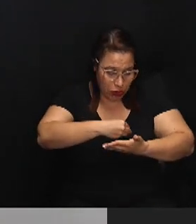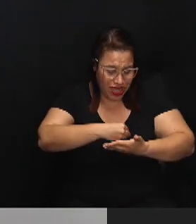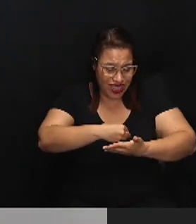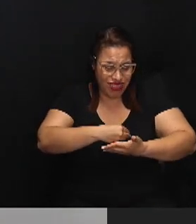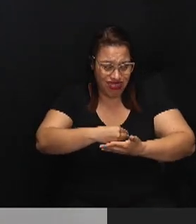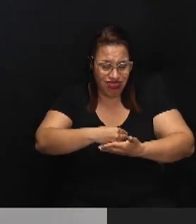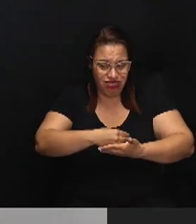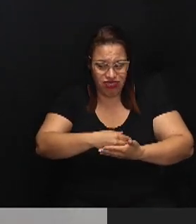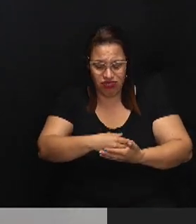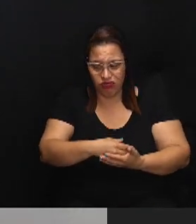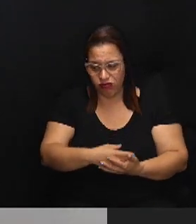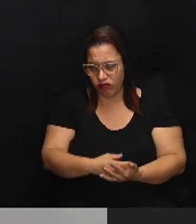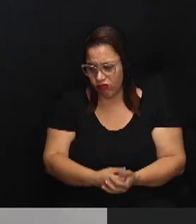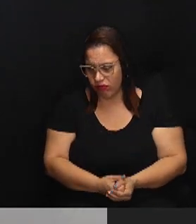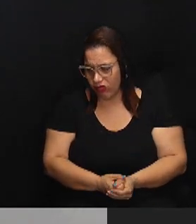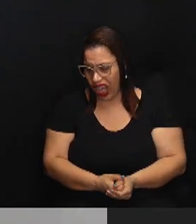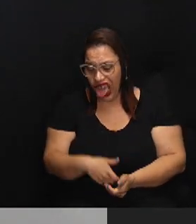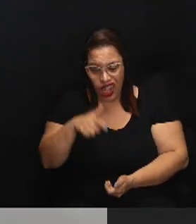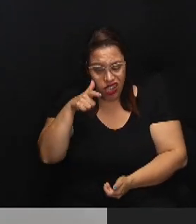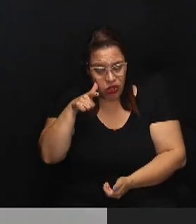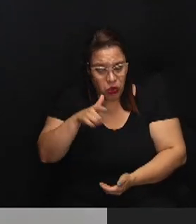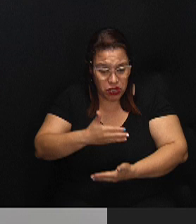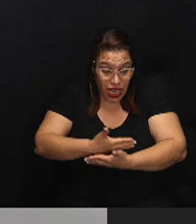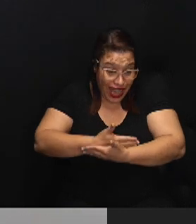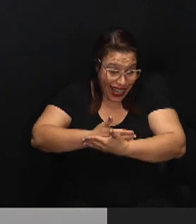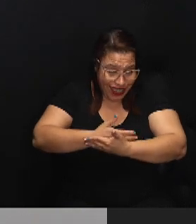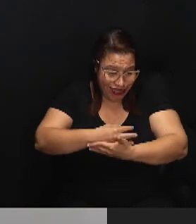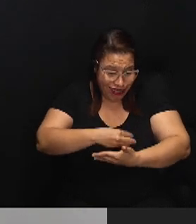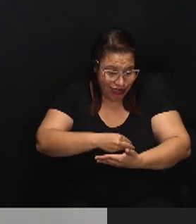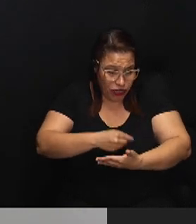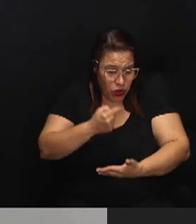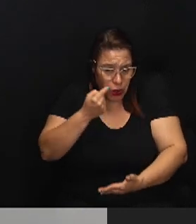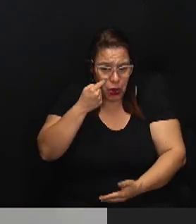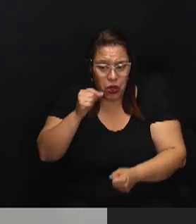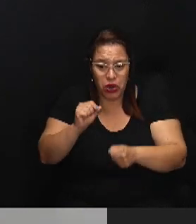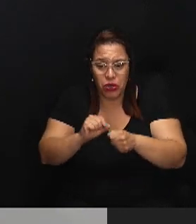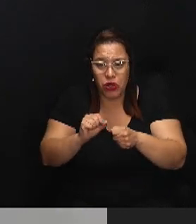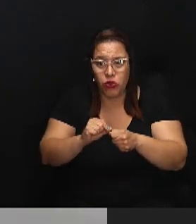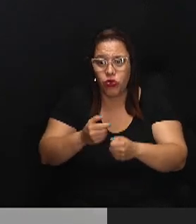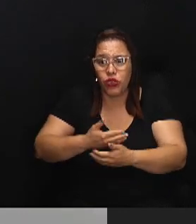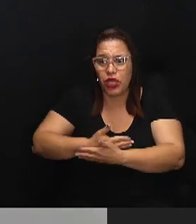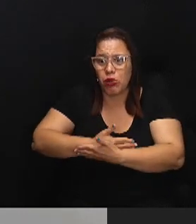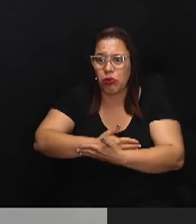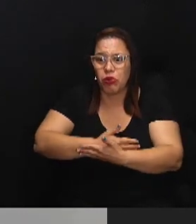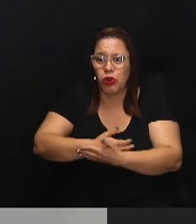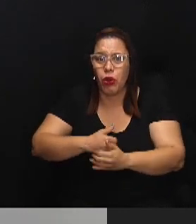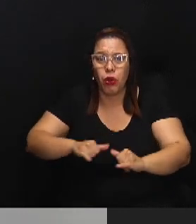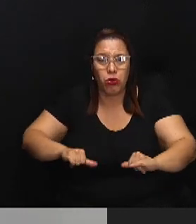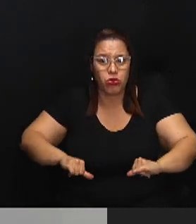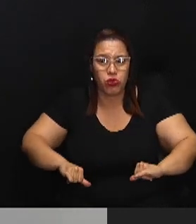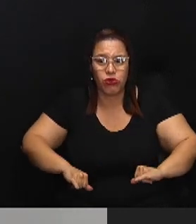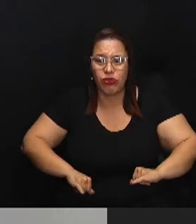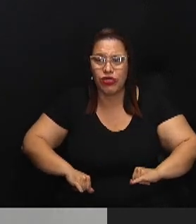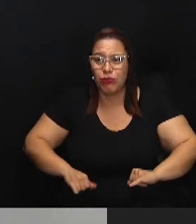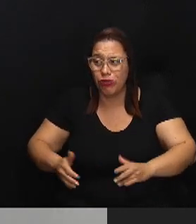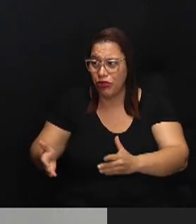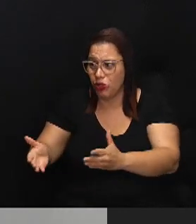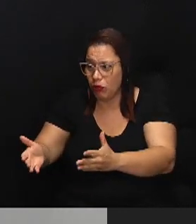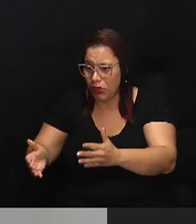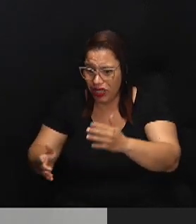eu não consegui amamentar o meu bebê. Olha o que eu fiz com o meu bebê, olha o sofrimento que eu estou dando para